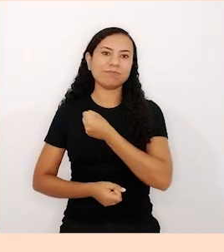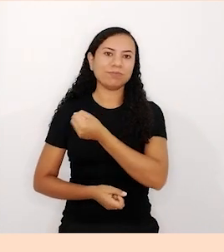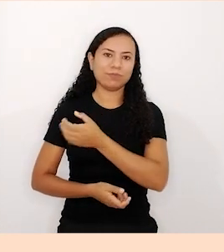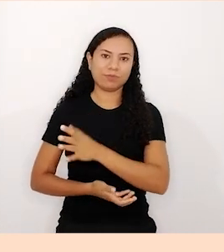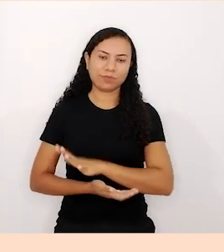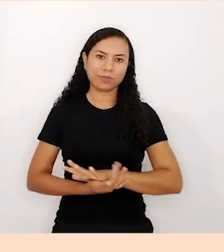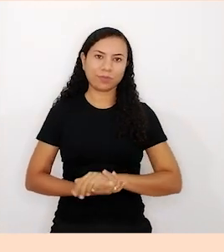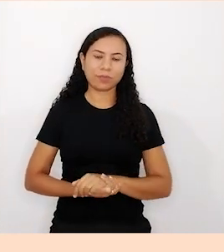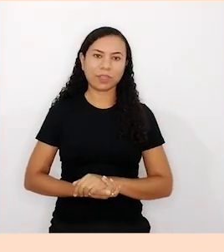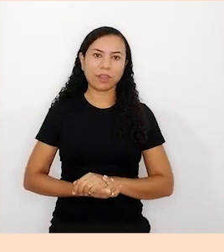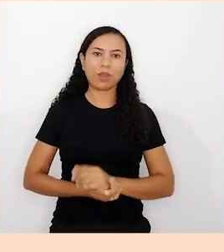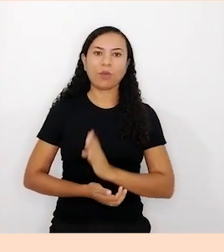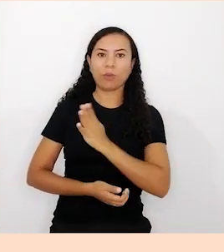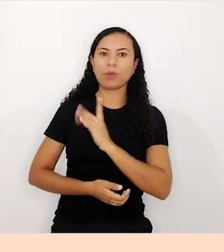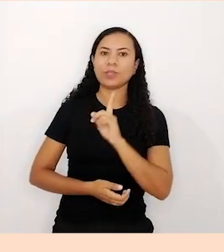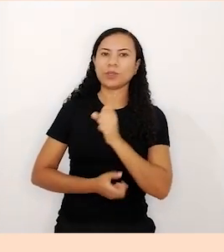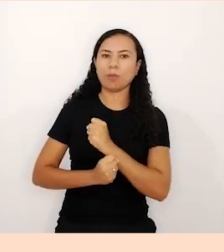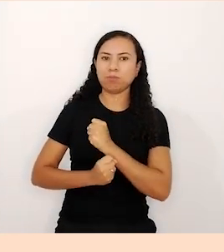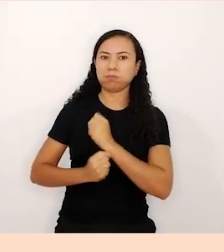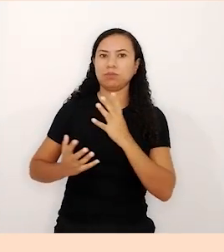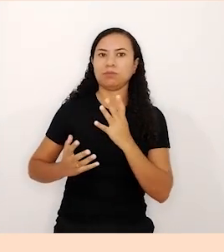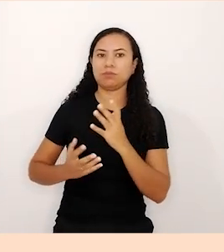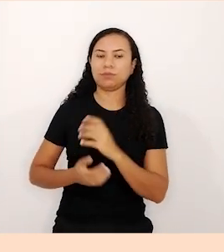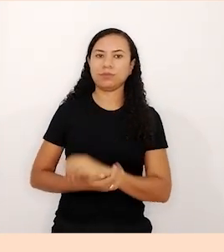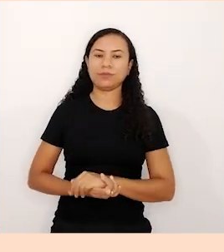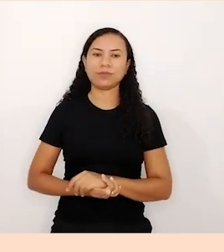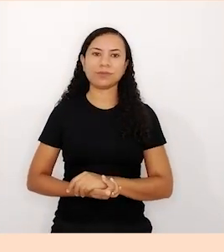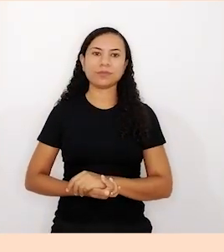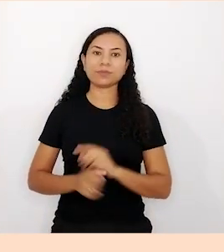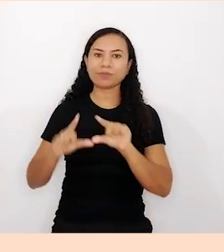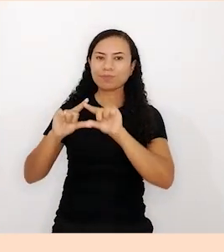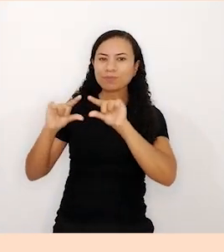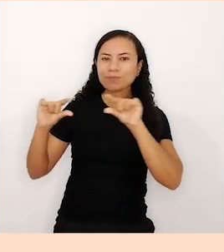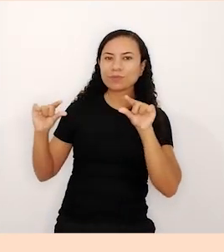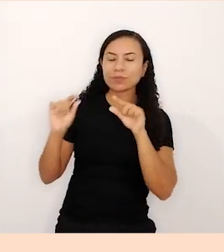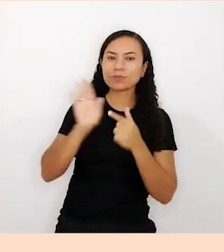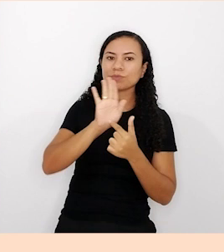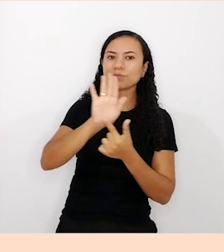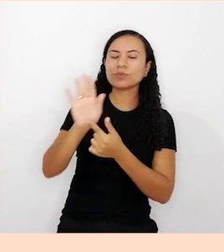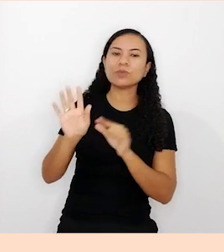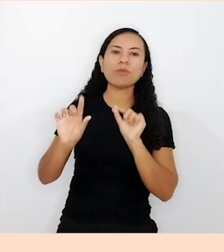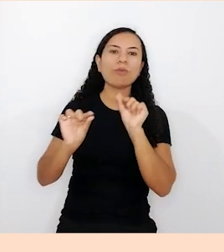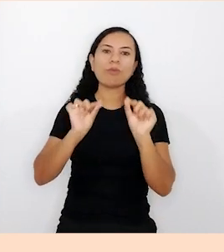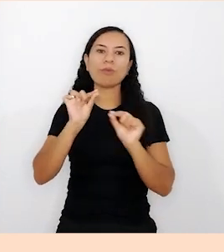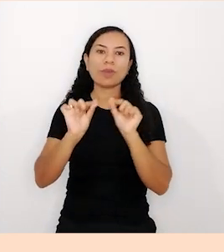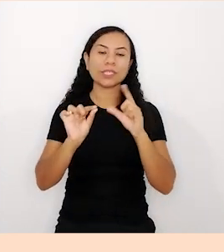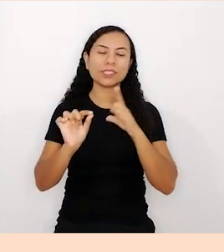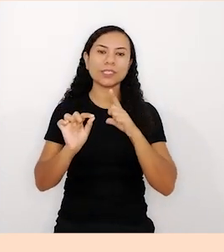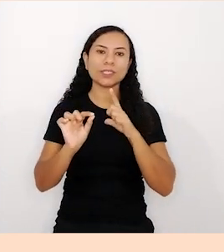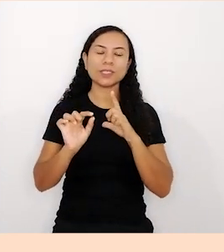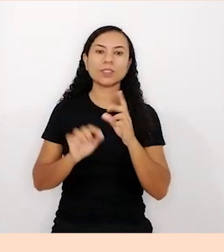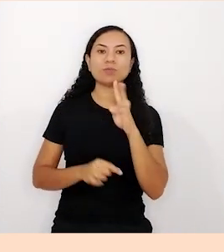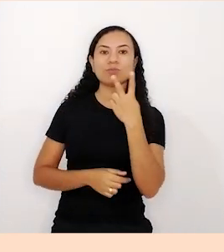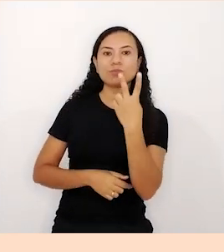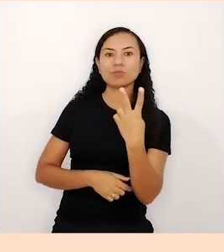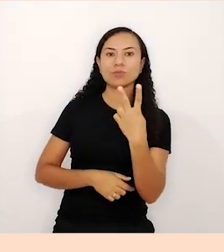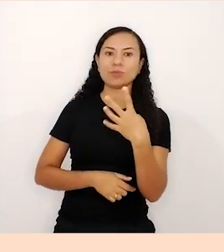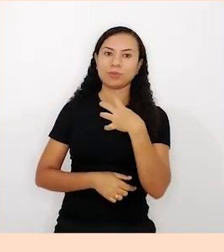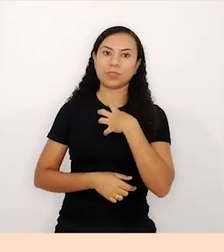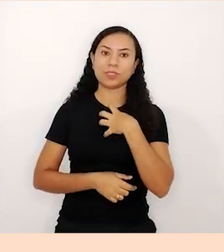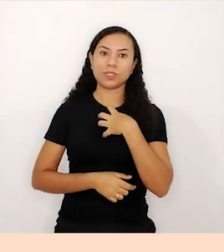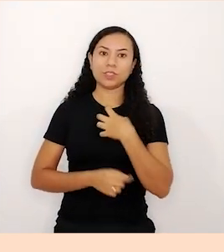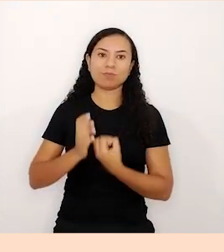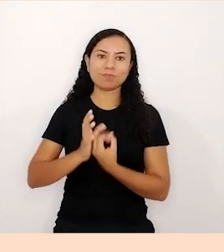O coração é uma bomba. A tirinha ilustra o contraste de dois sentimentos vindos do